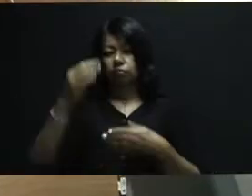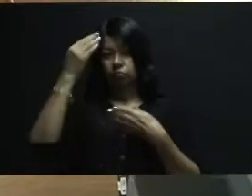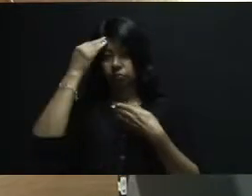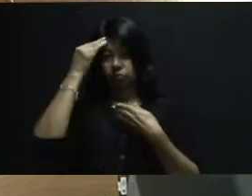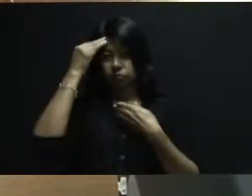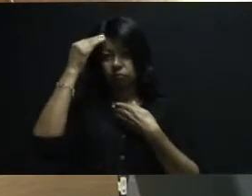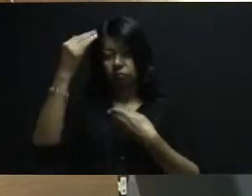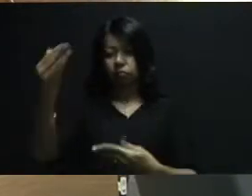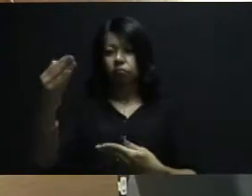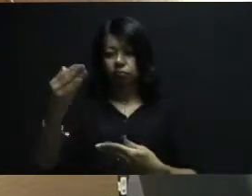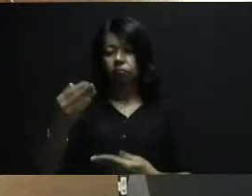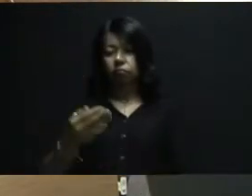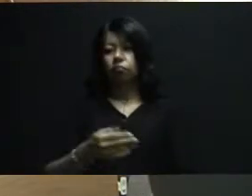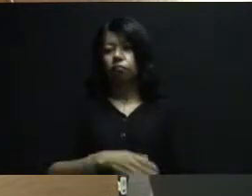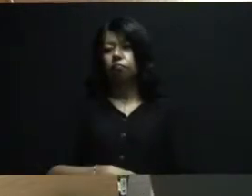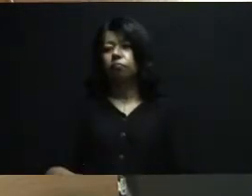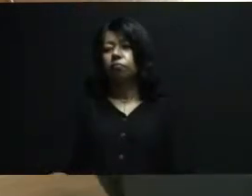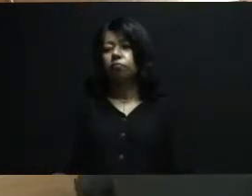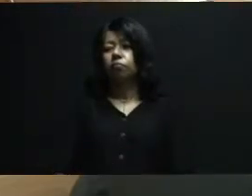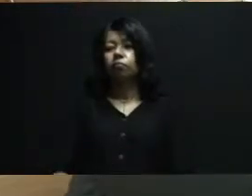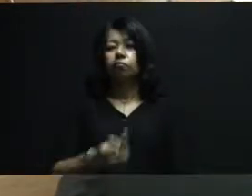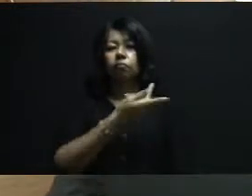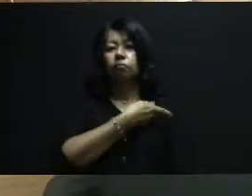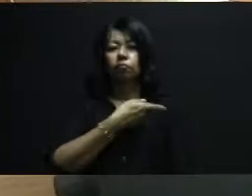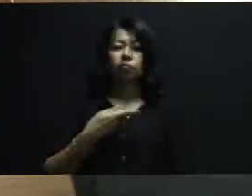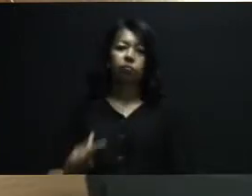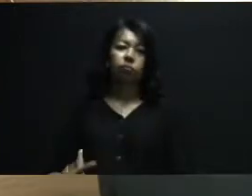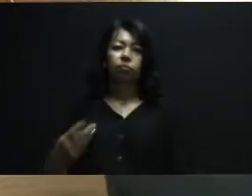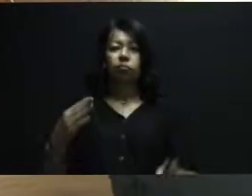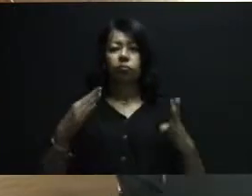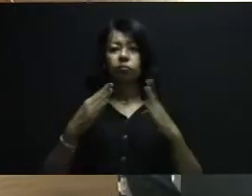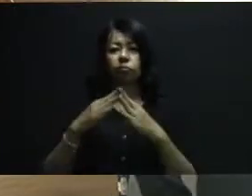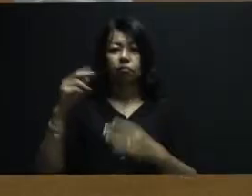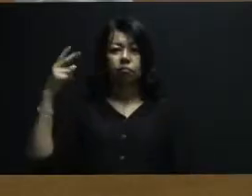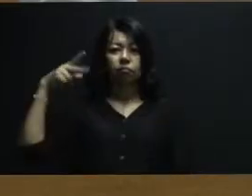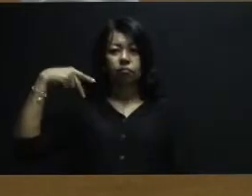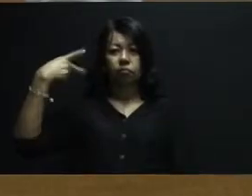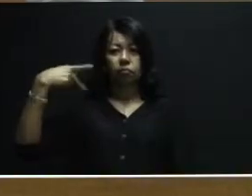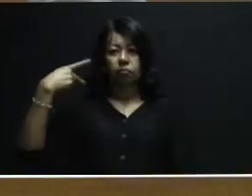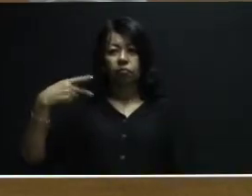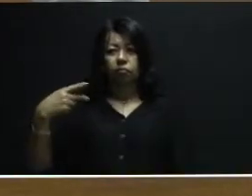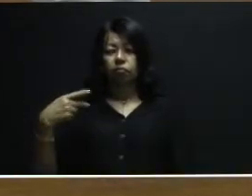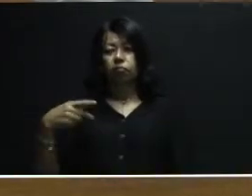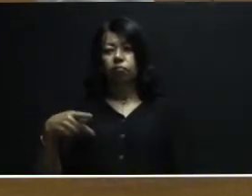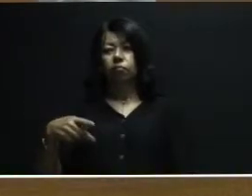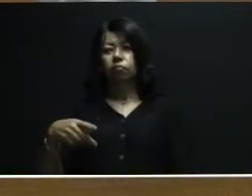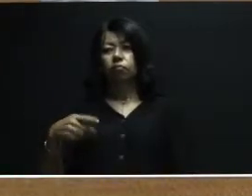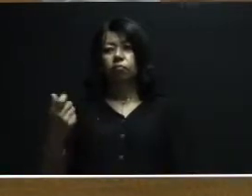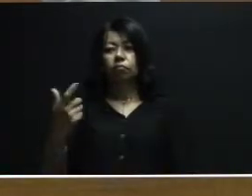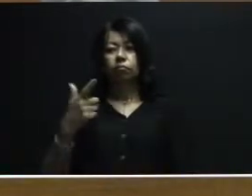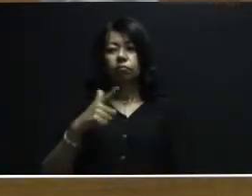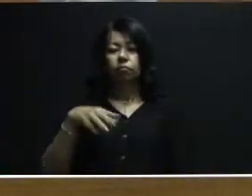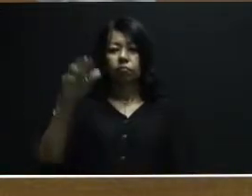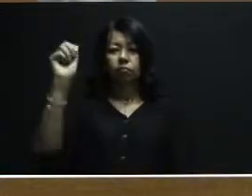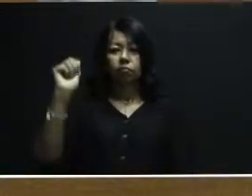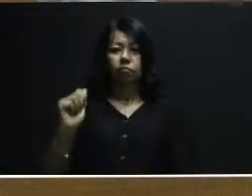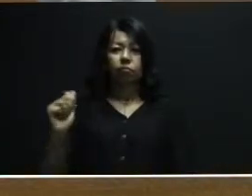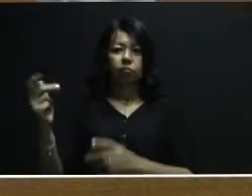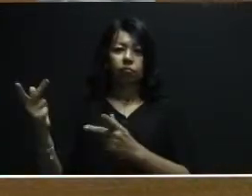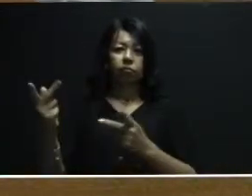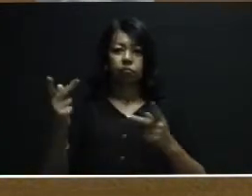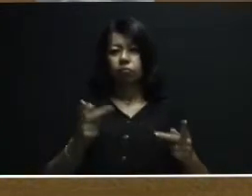Agradeço ao senhor presidente da Câmara, aos vereadores, às demais autoridades